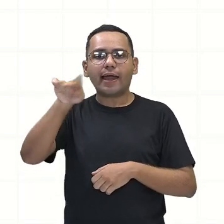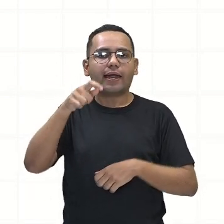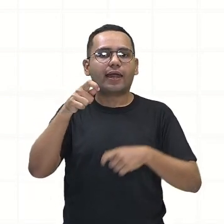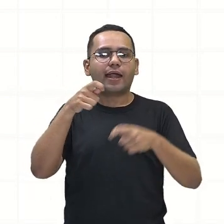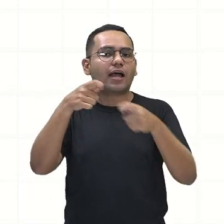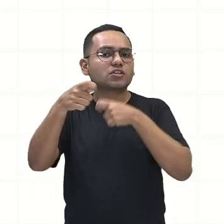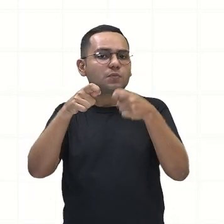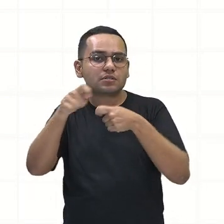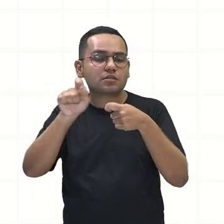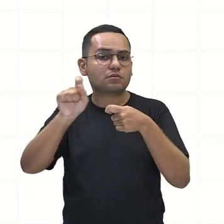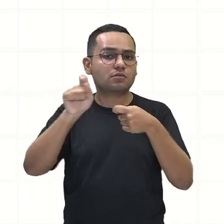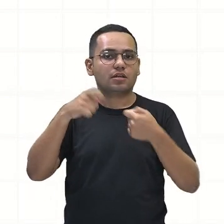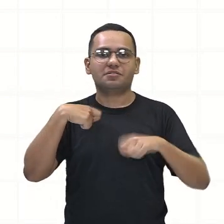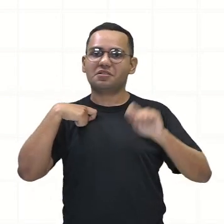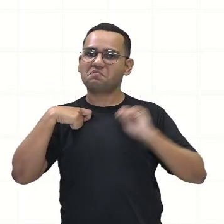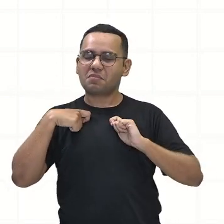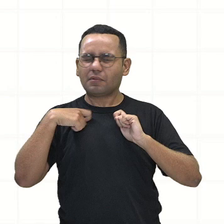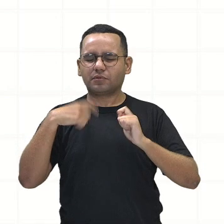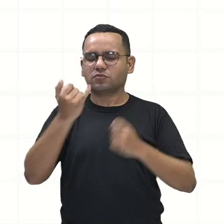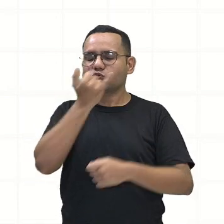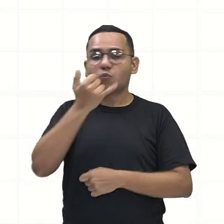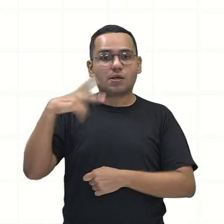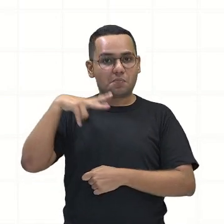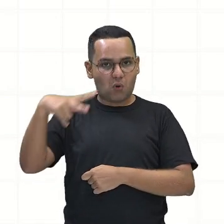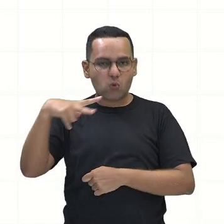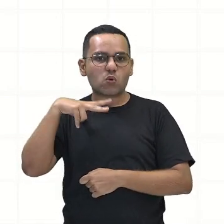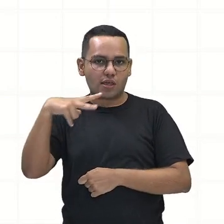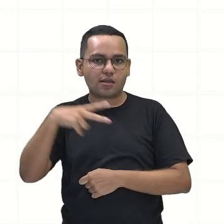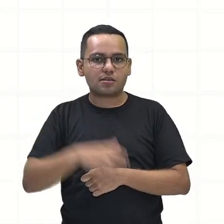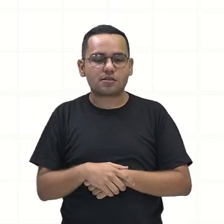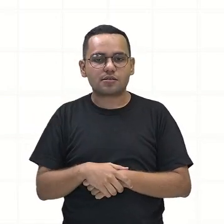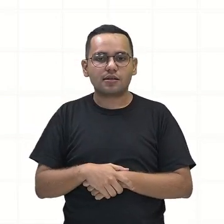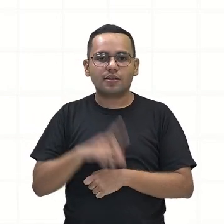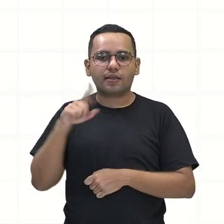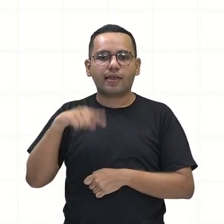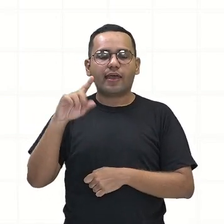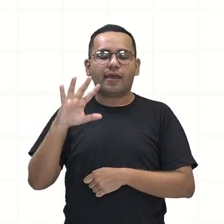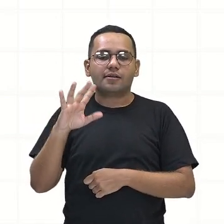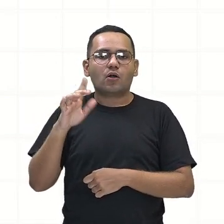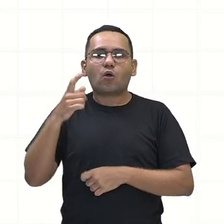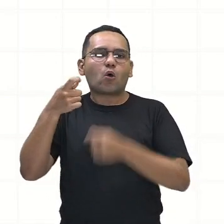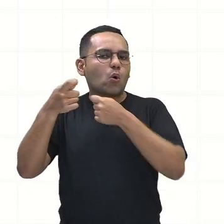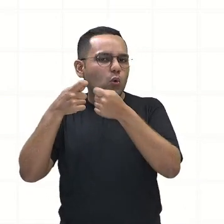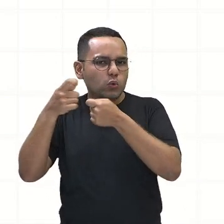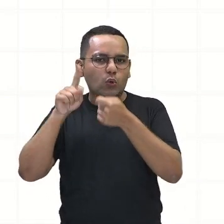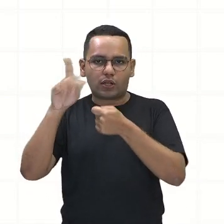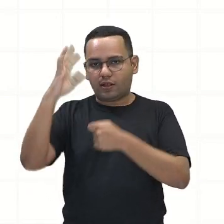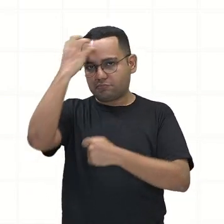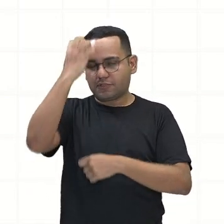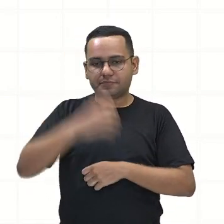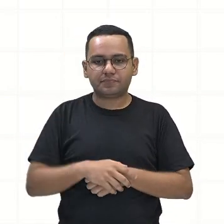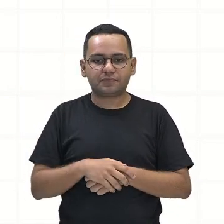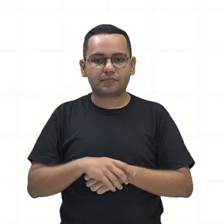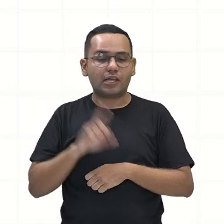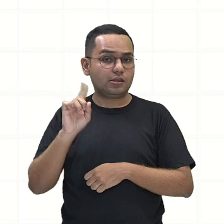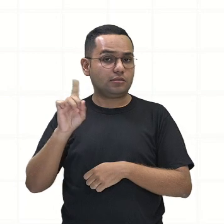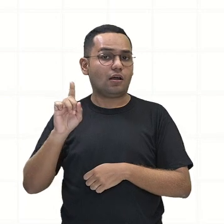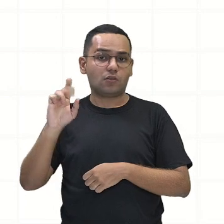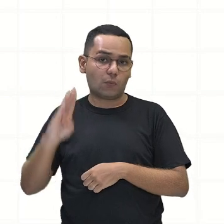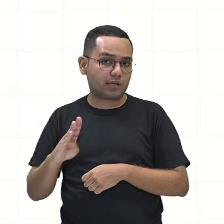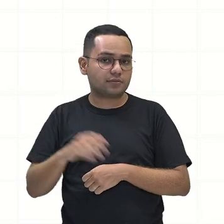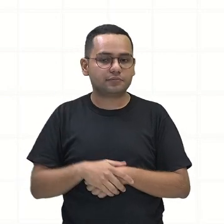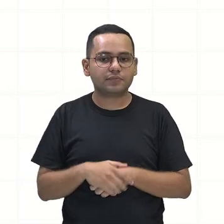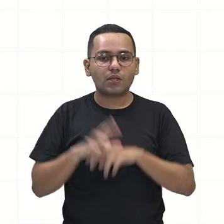a coroa portuguesa e não com o estado do Brasil, certo? Era mais fácil o governante aqui do estado